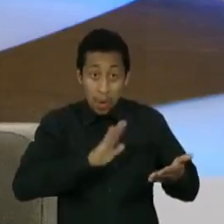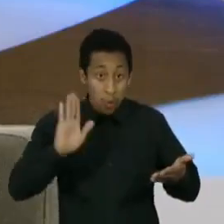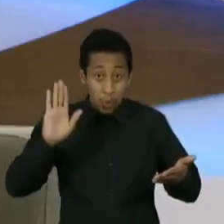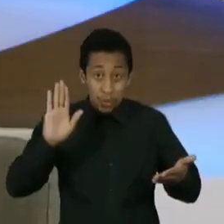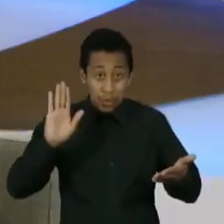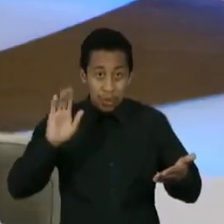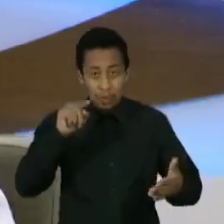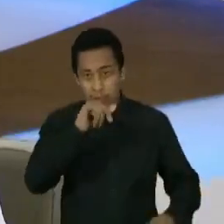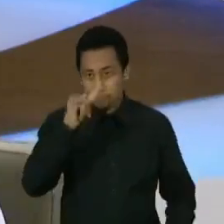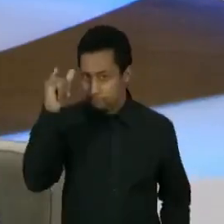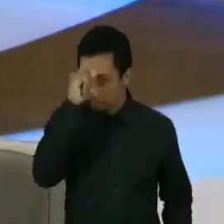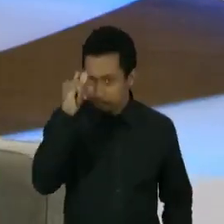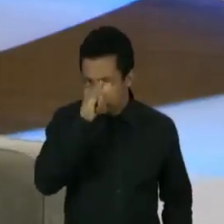otário hahaha